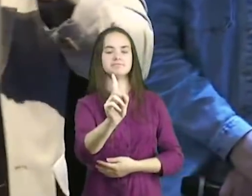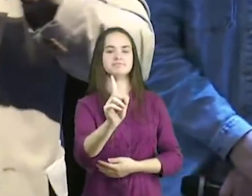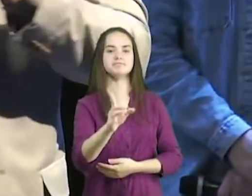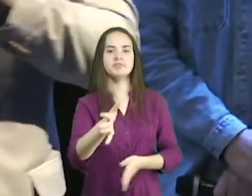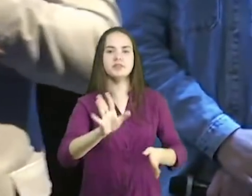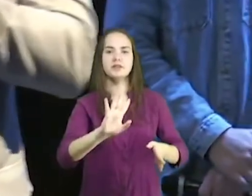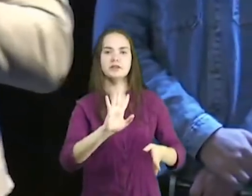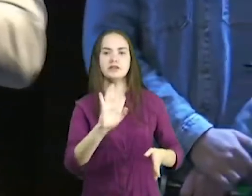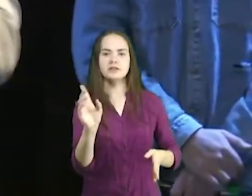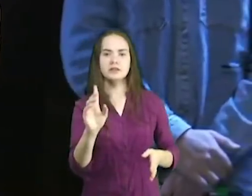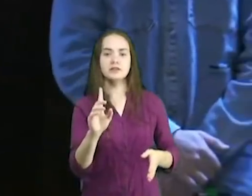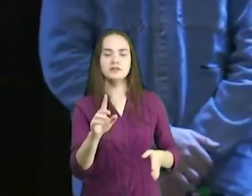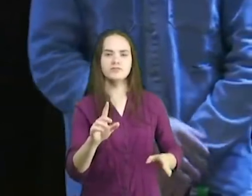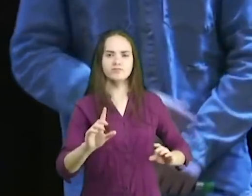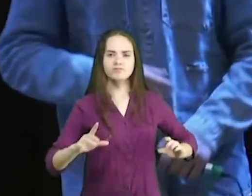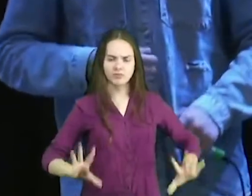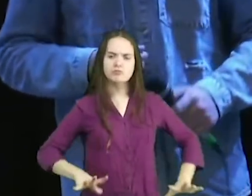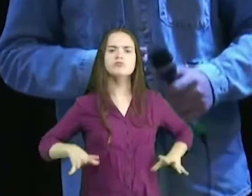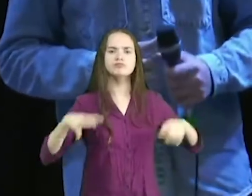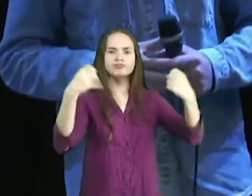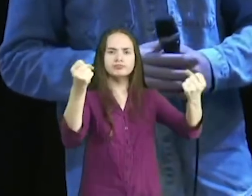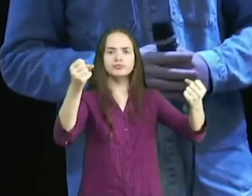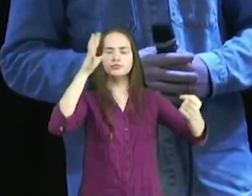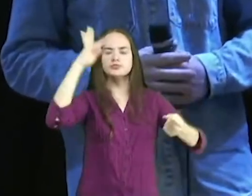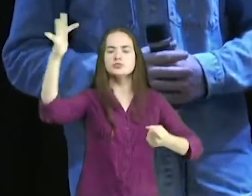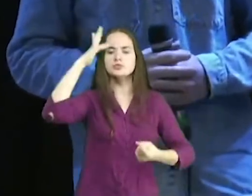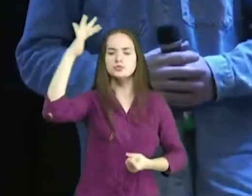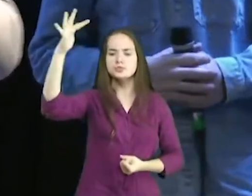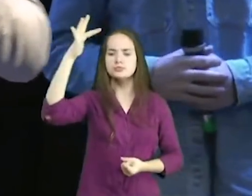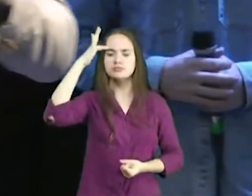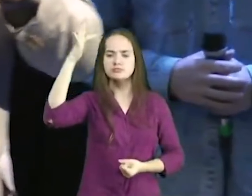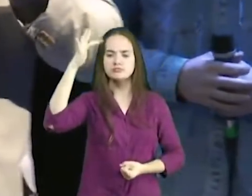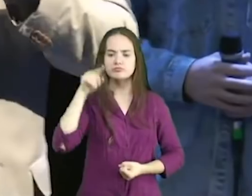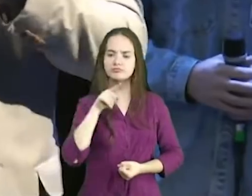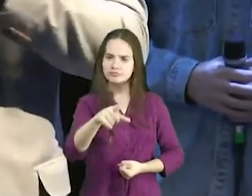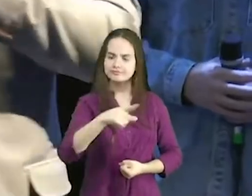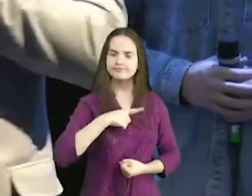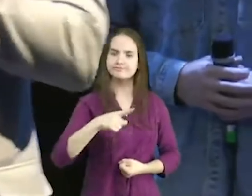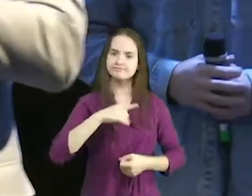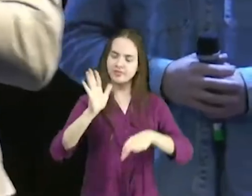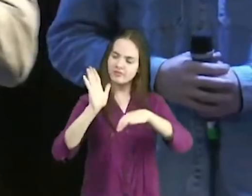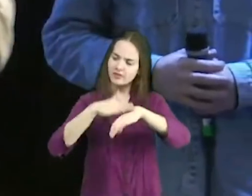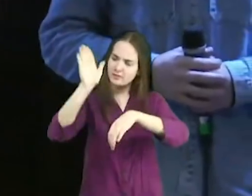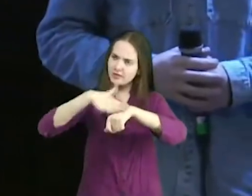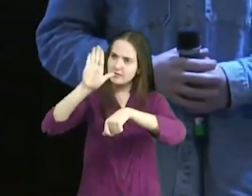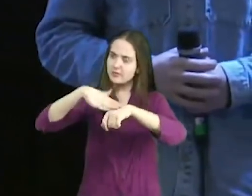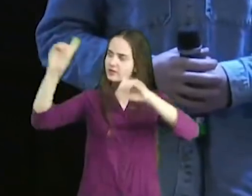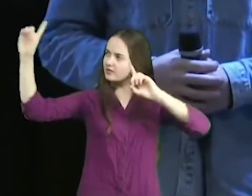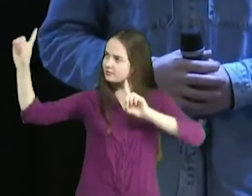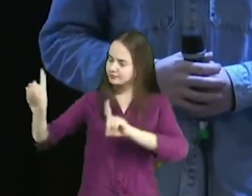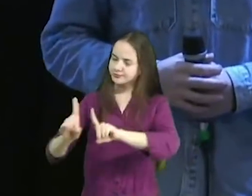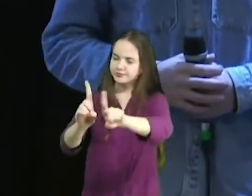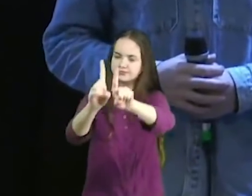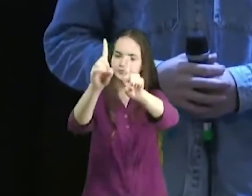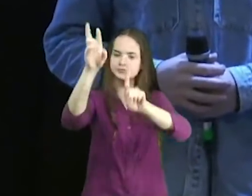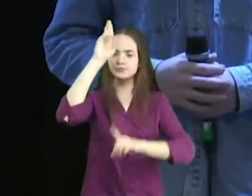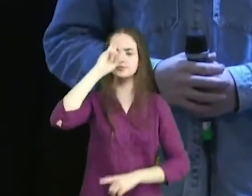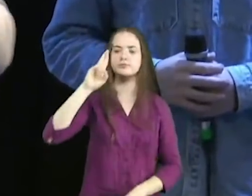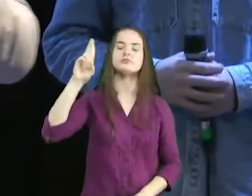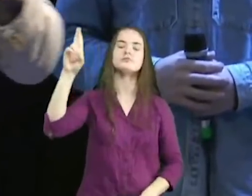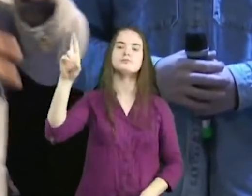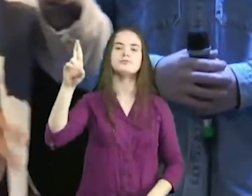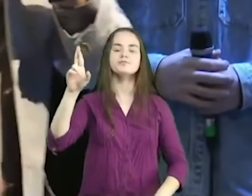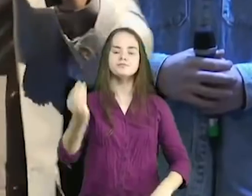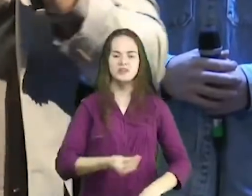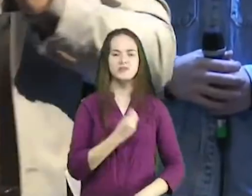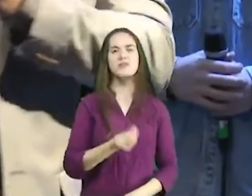Não seja ambicioso nos sonhos que você tem de fazer mais e mais para o Senhor, de andar mais e mais com o Senhor, de viver mais